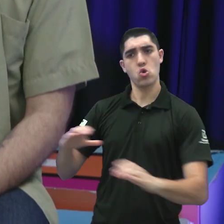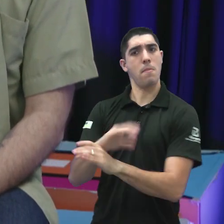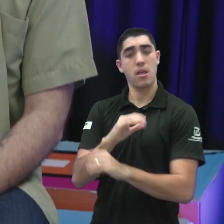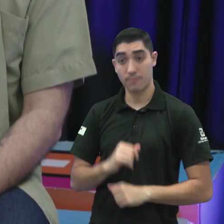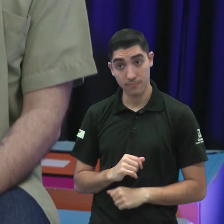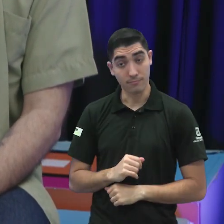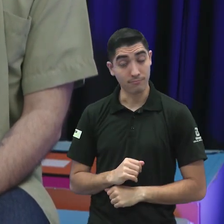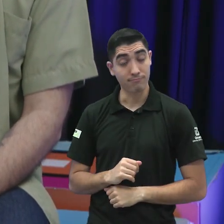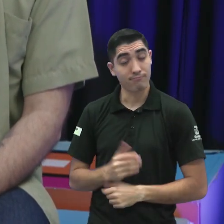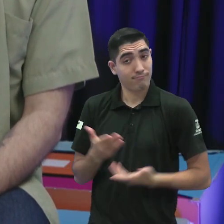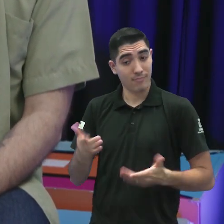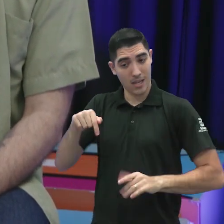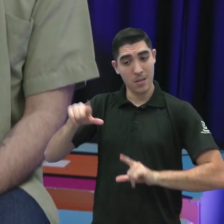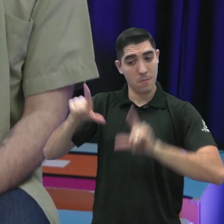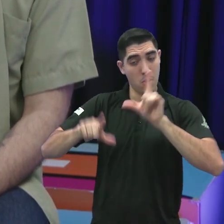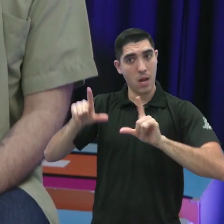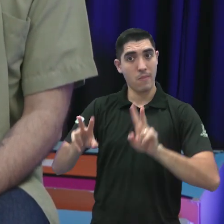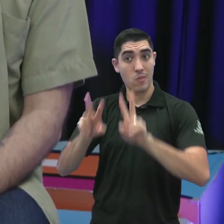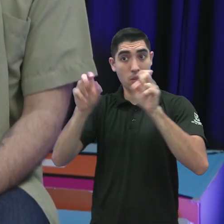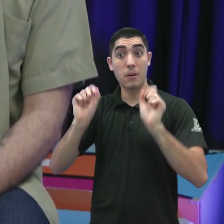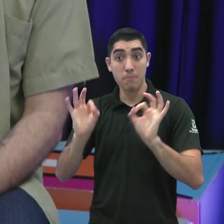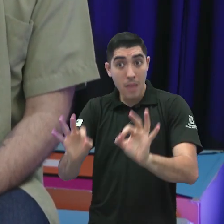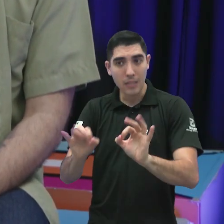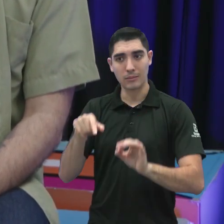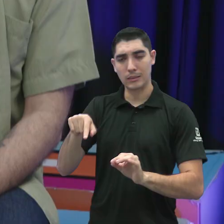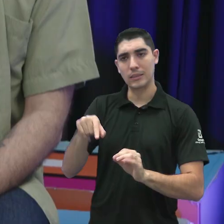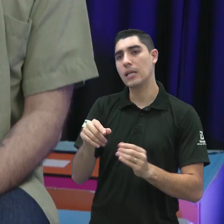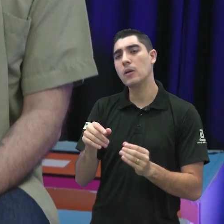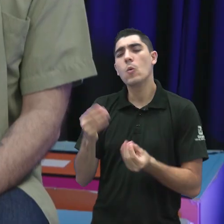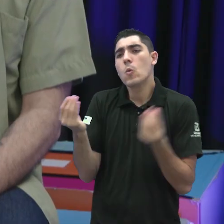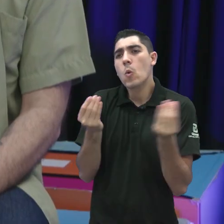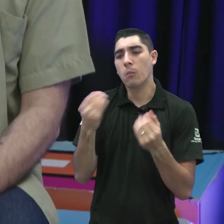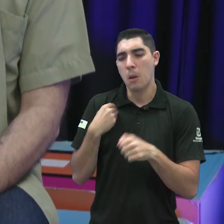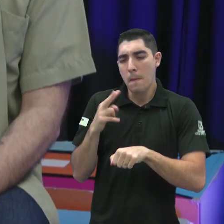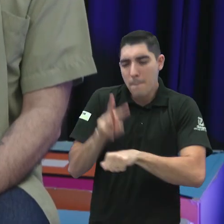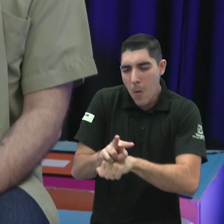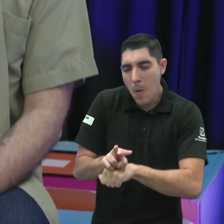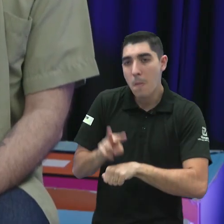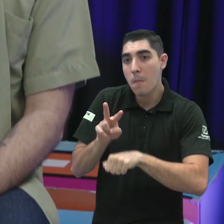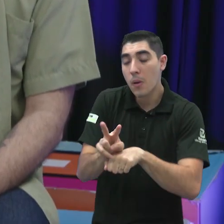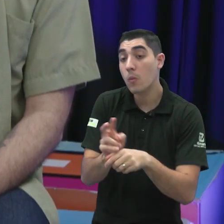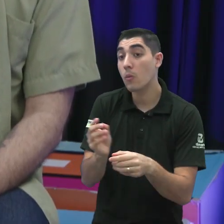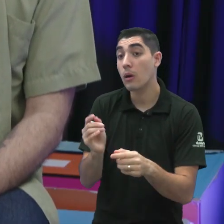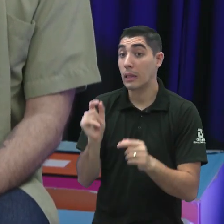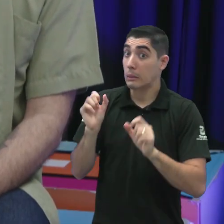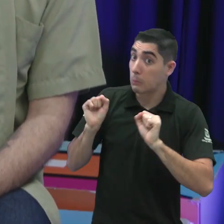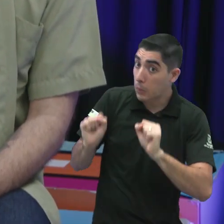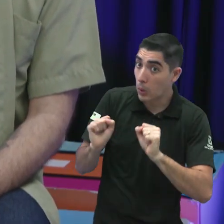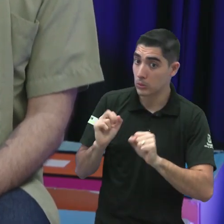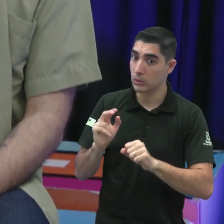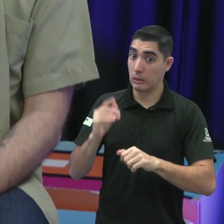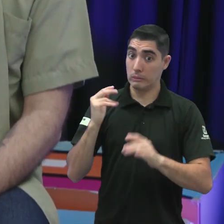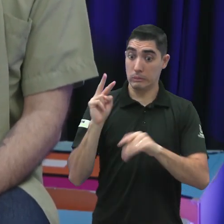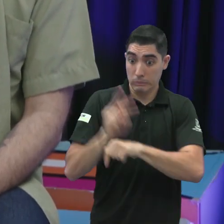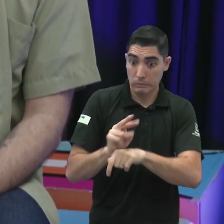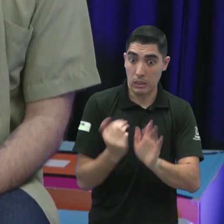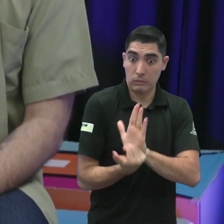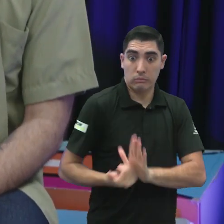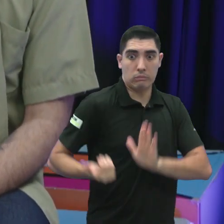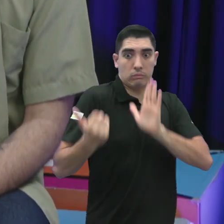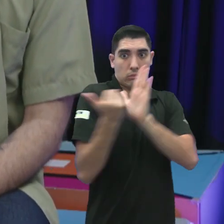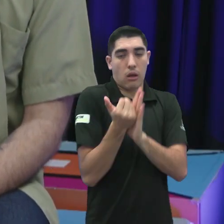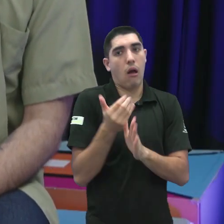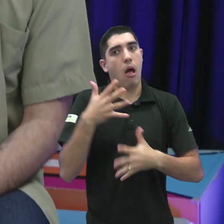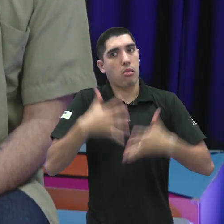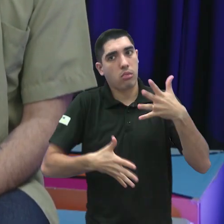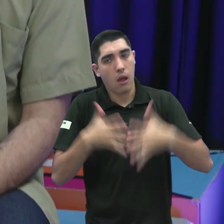hoje o Tá Ligado na Cidade vem para debater esse assunto, né? Até que ponto essa proteção ajuda e quanto ela atrapalha na autonomia.